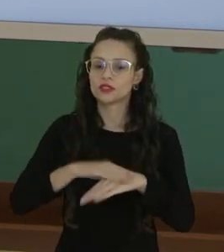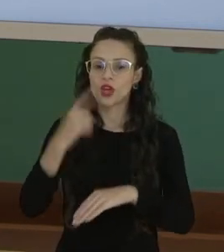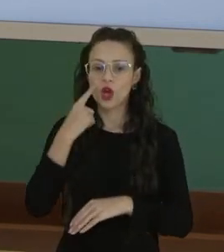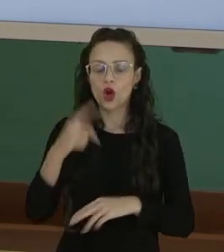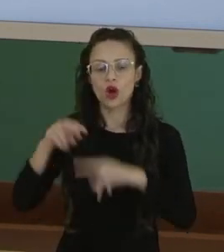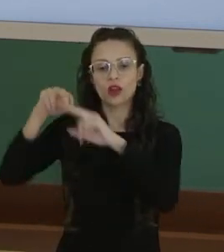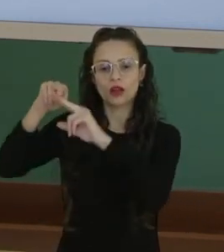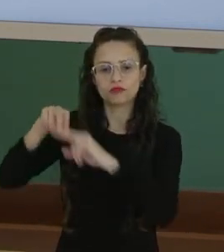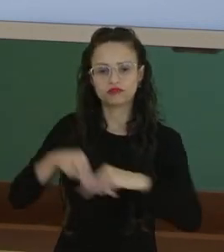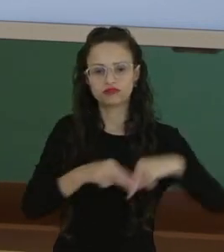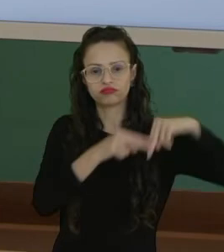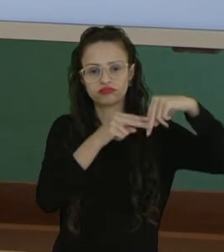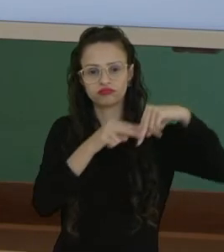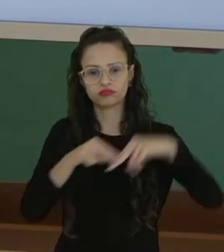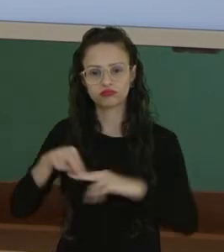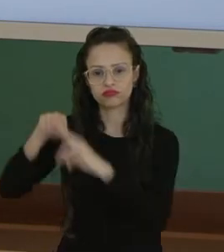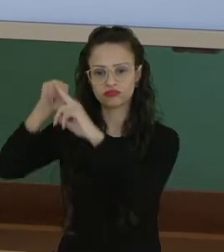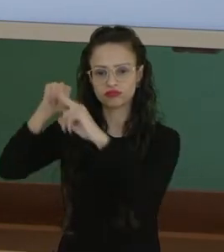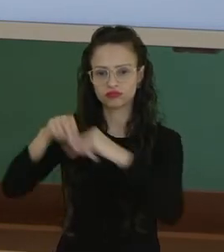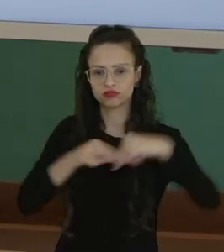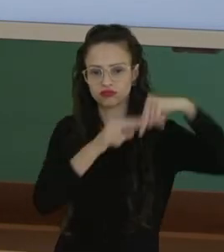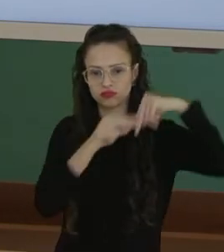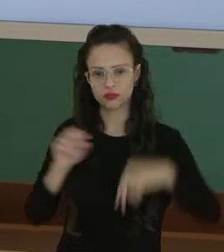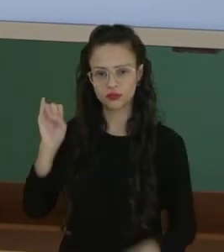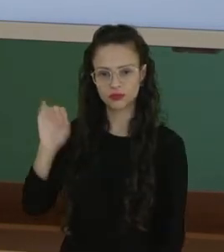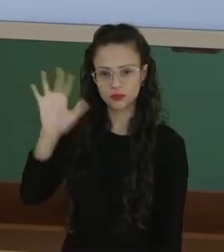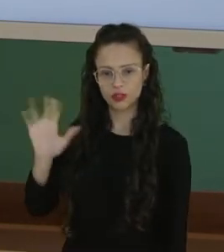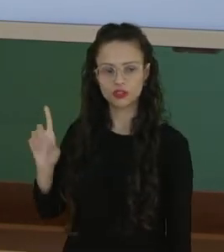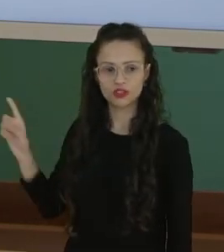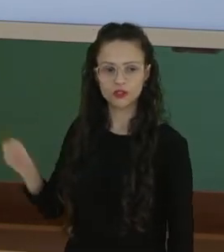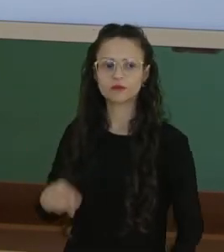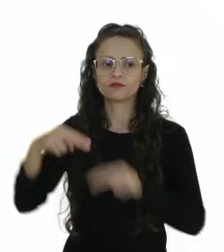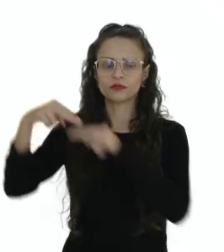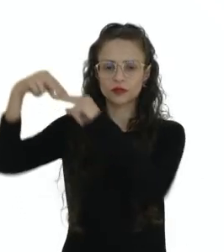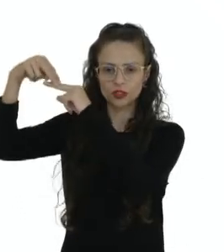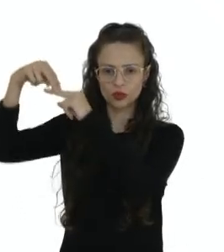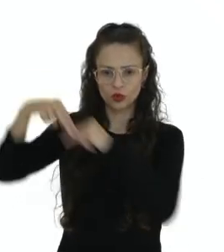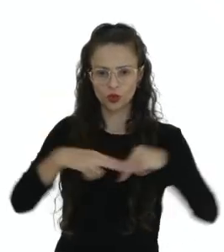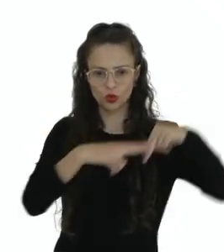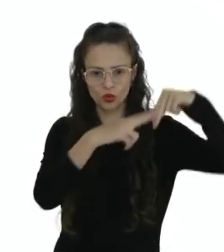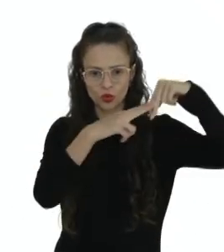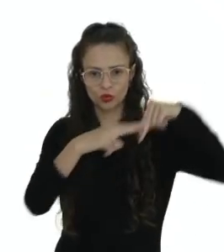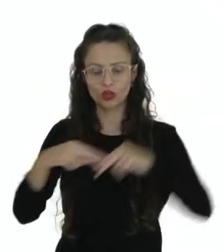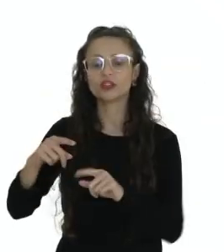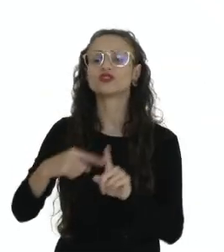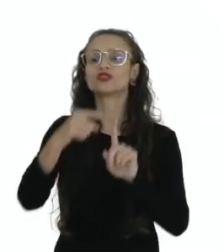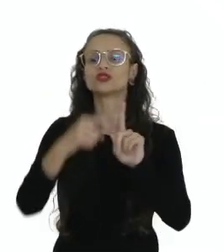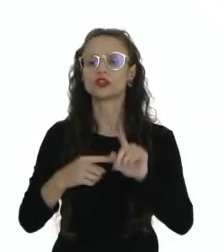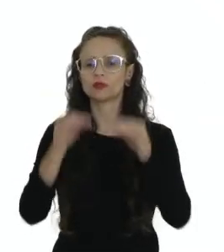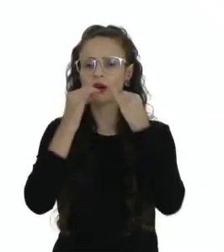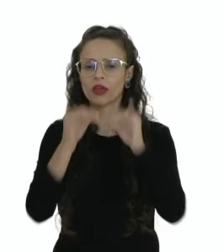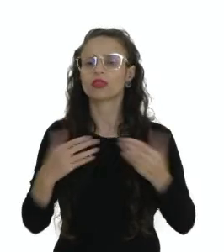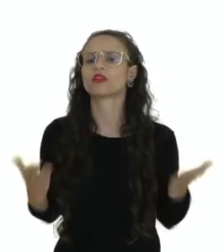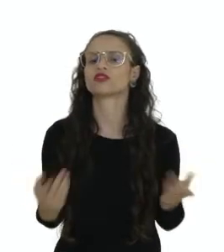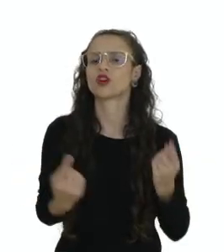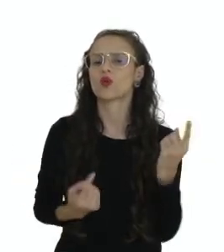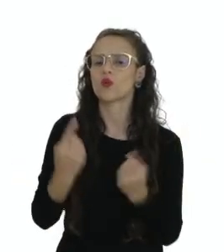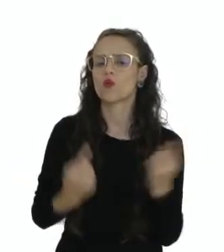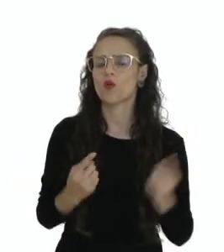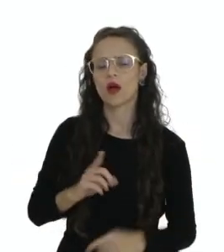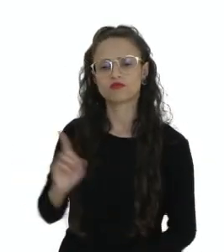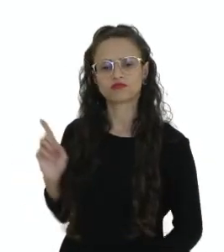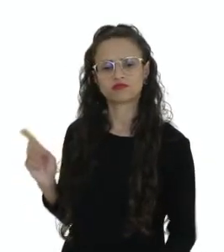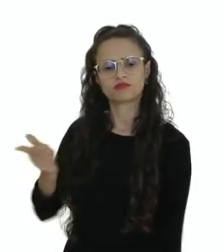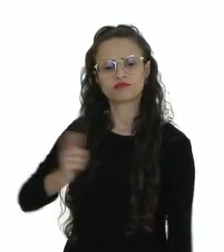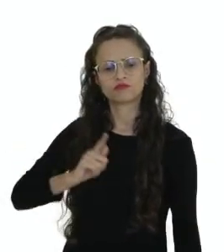do skatista nesse GIF. Ao manobrar na rampa vertical, que tipo de energias são possíveis de